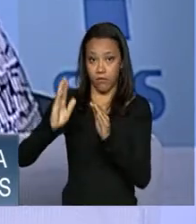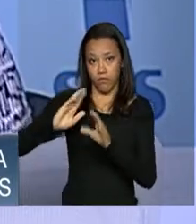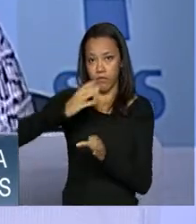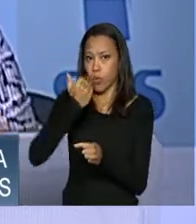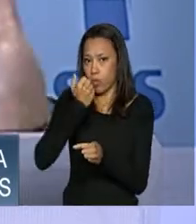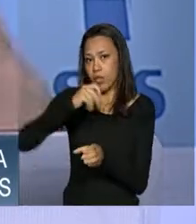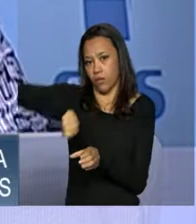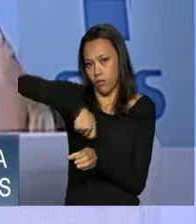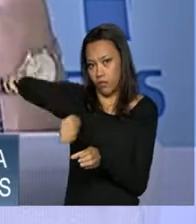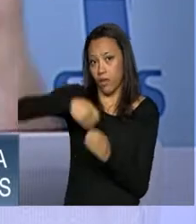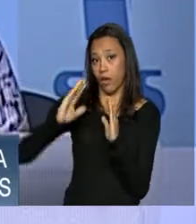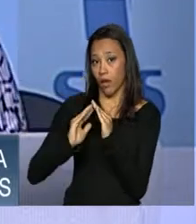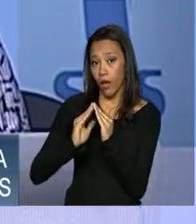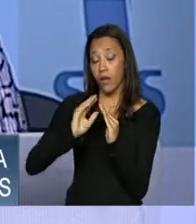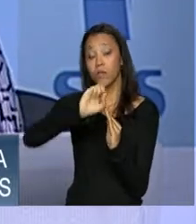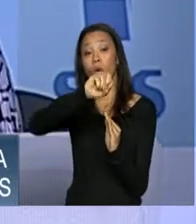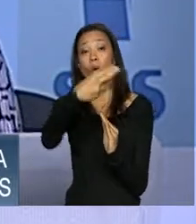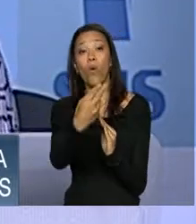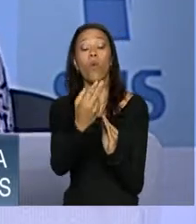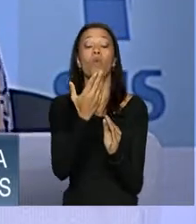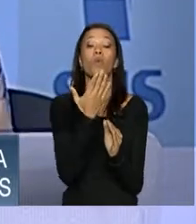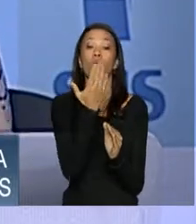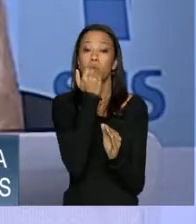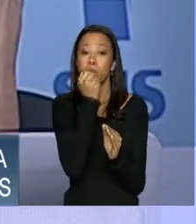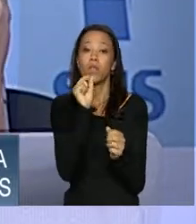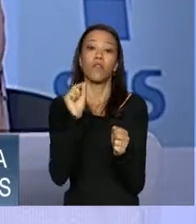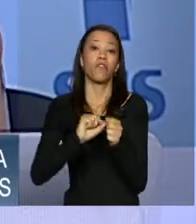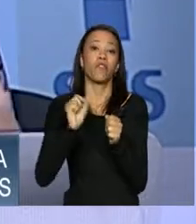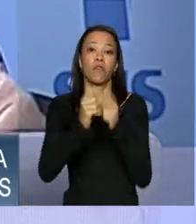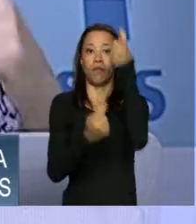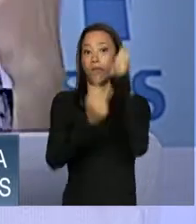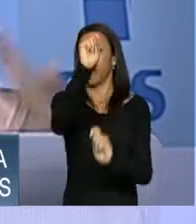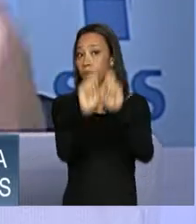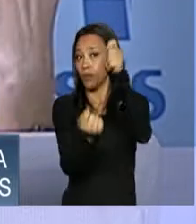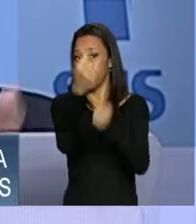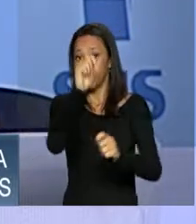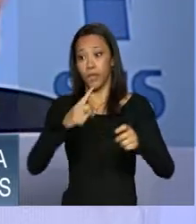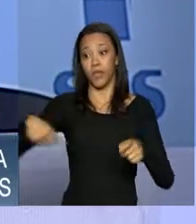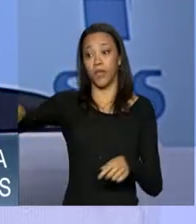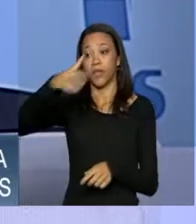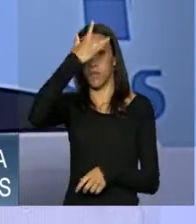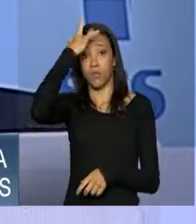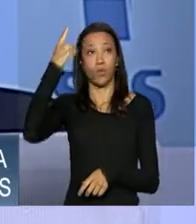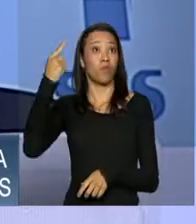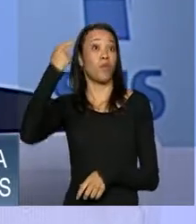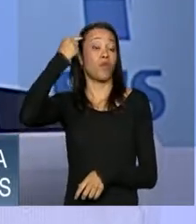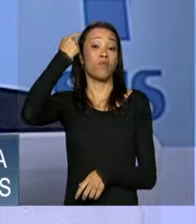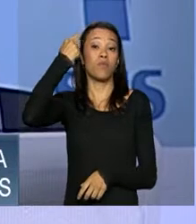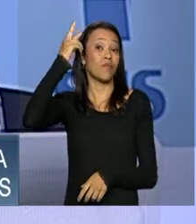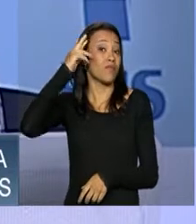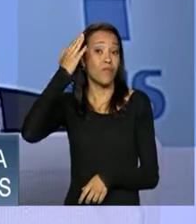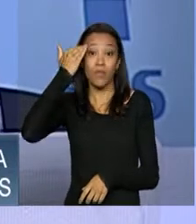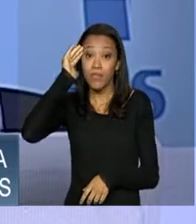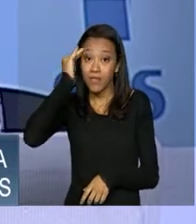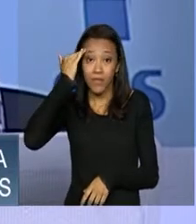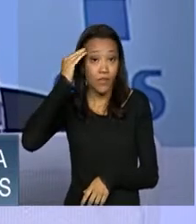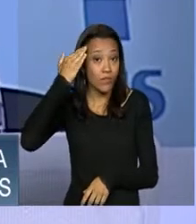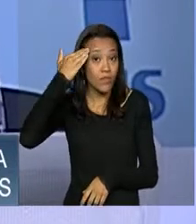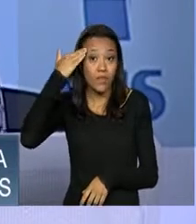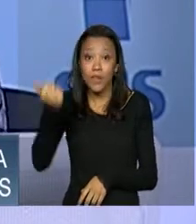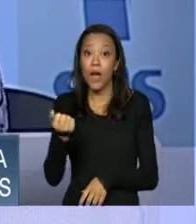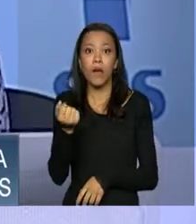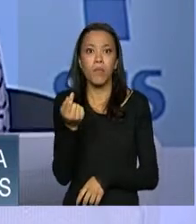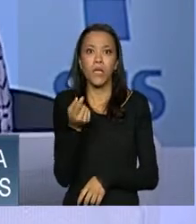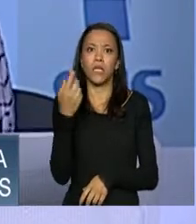que você compra processados ou ultraprocessados, que às vezes a população não tem nem noção do teor de sal embutido nesses